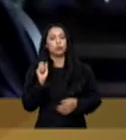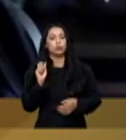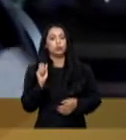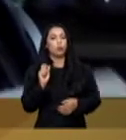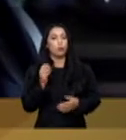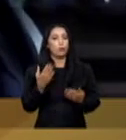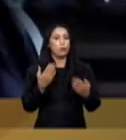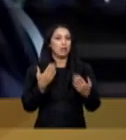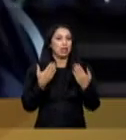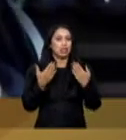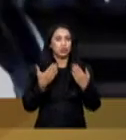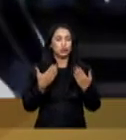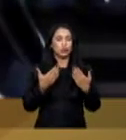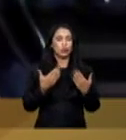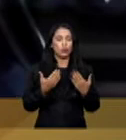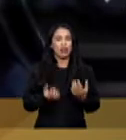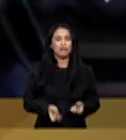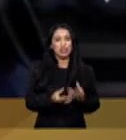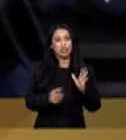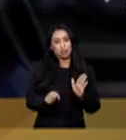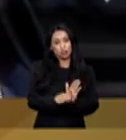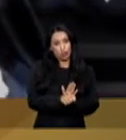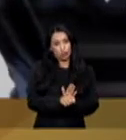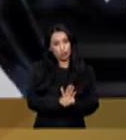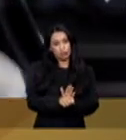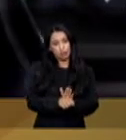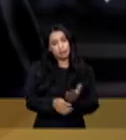o contrabando, que é o artigo